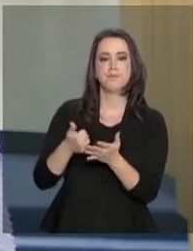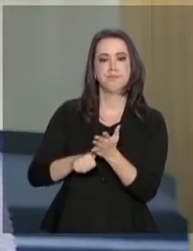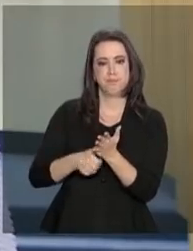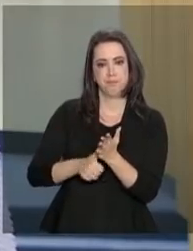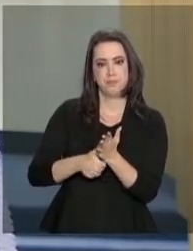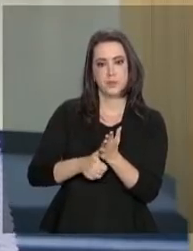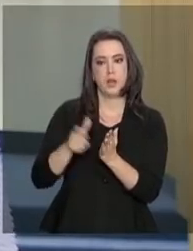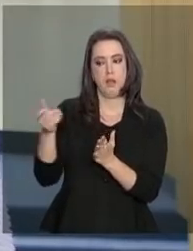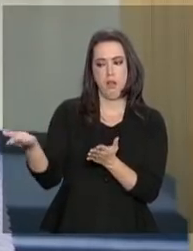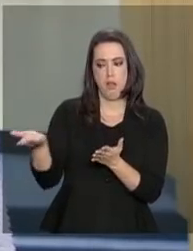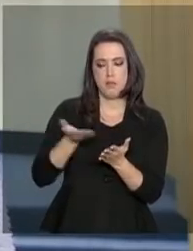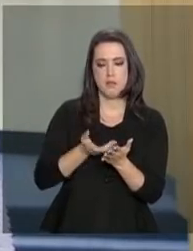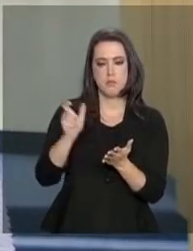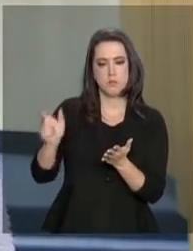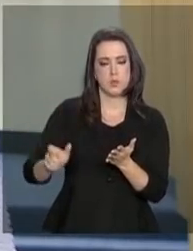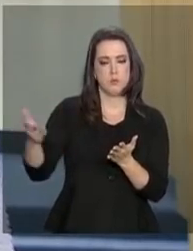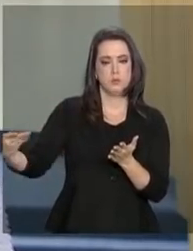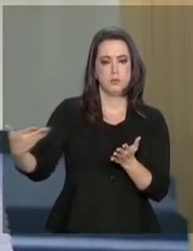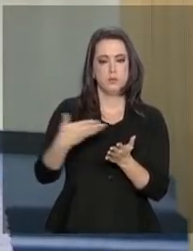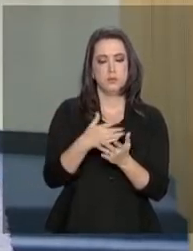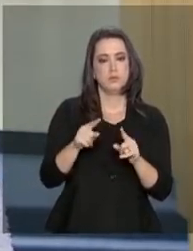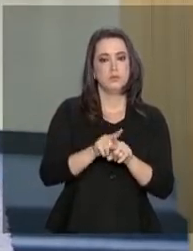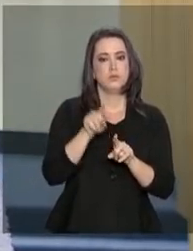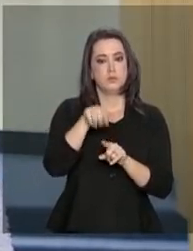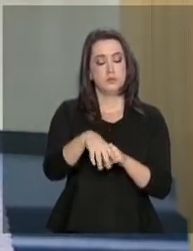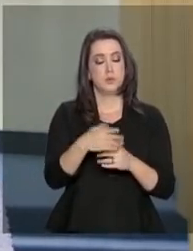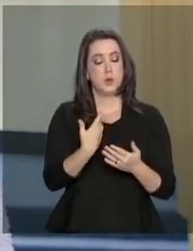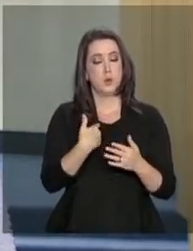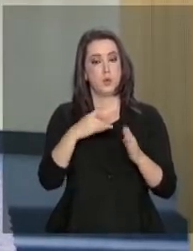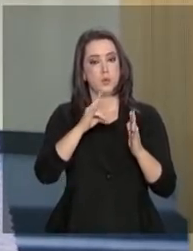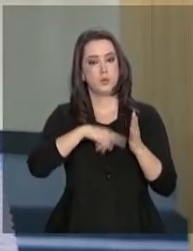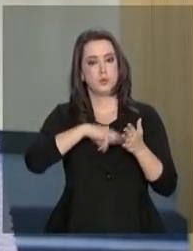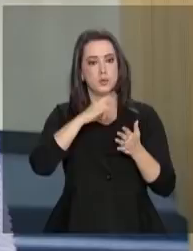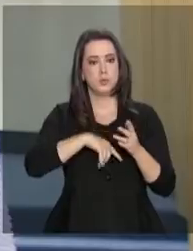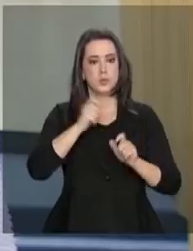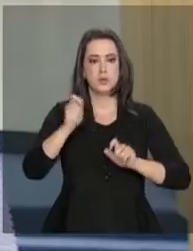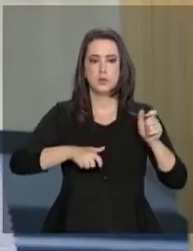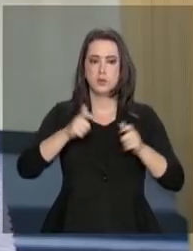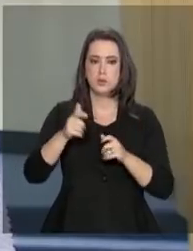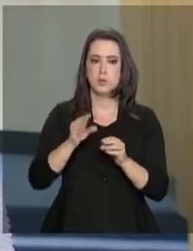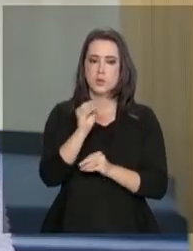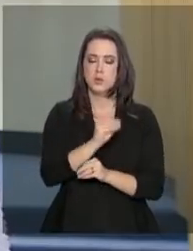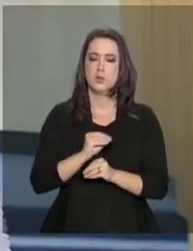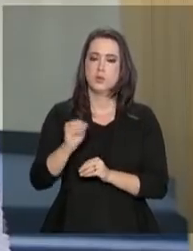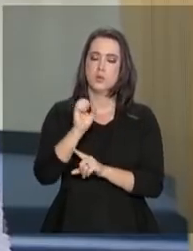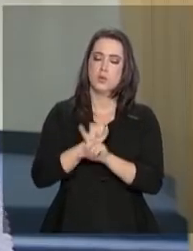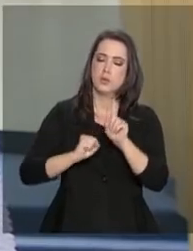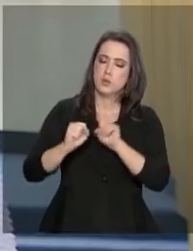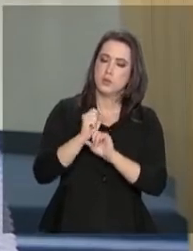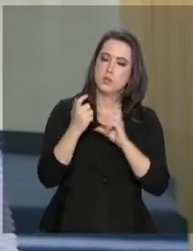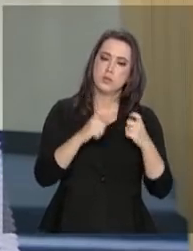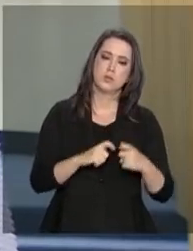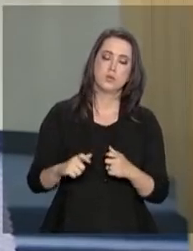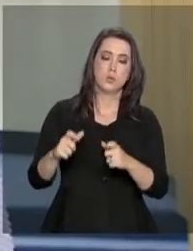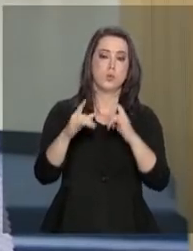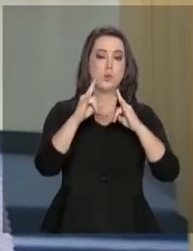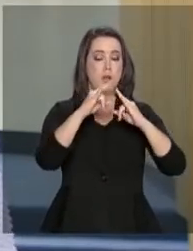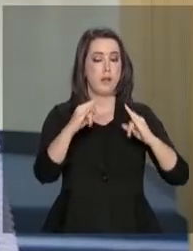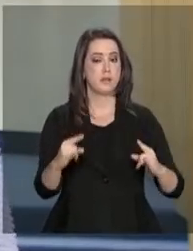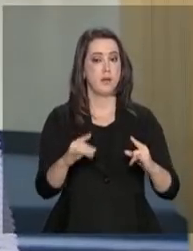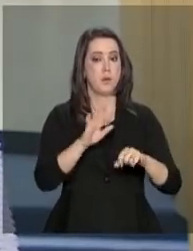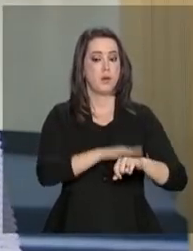recepção e acolhimento o cadastro de pessoas e o atendimento social nos postos e abrigos temporários